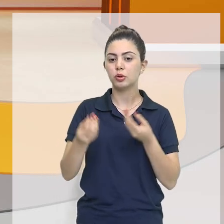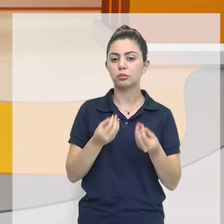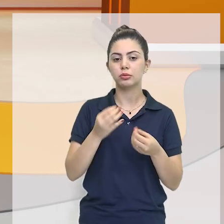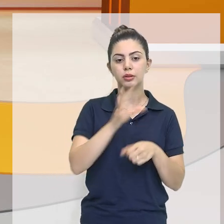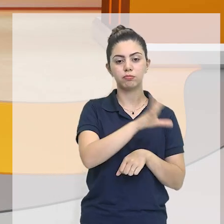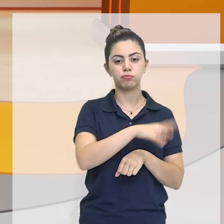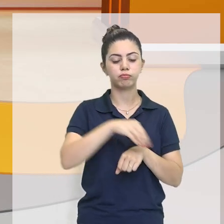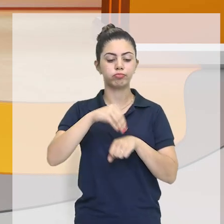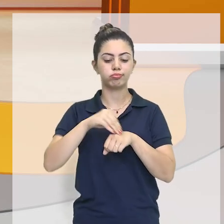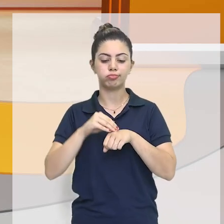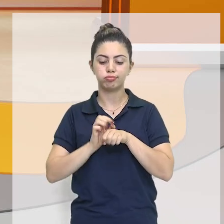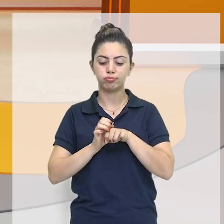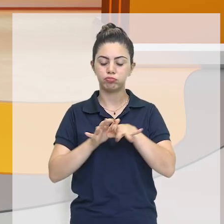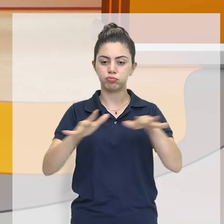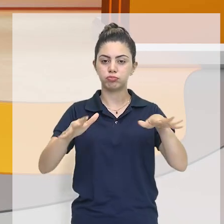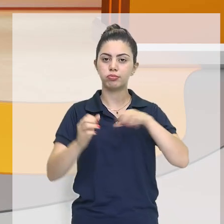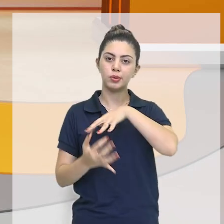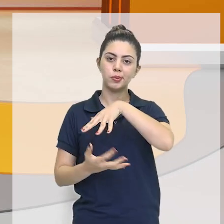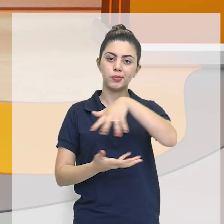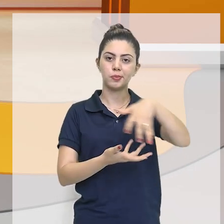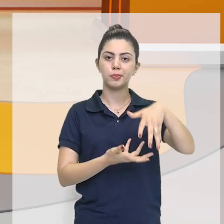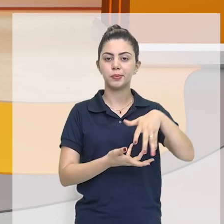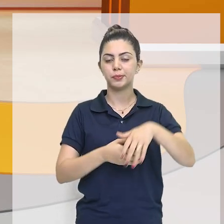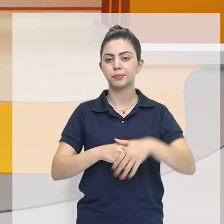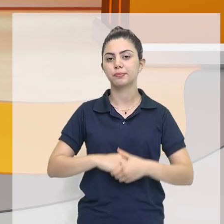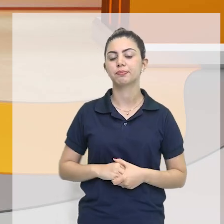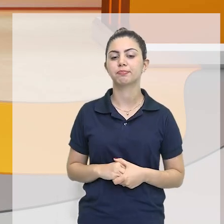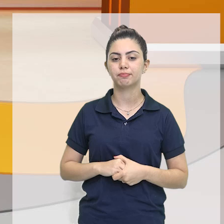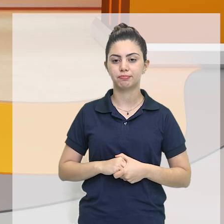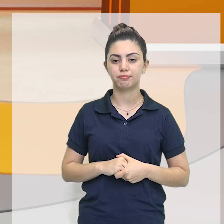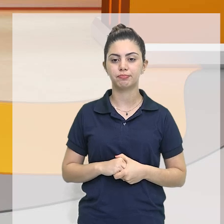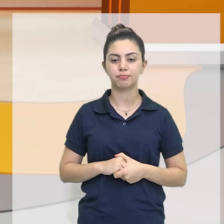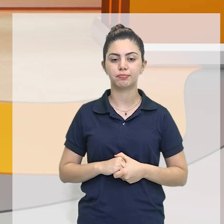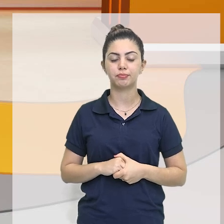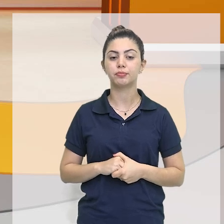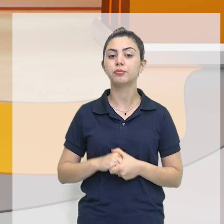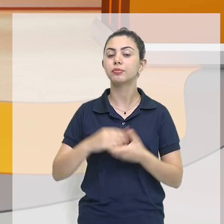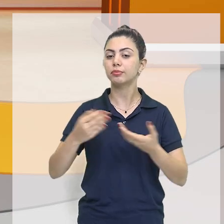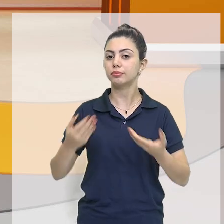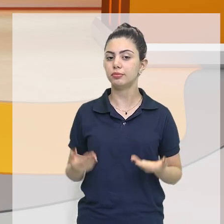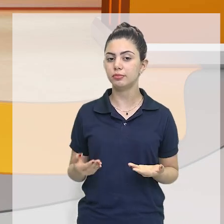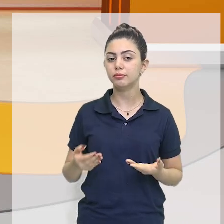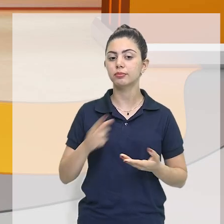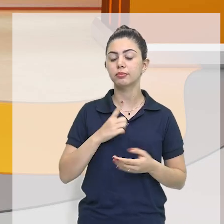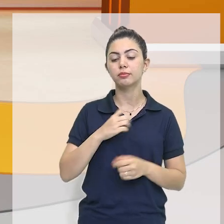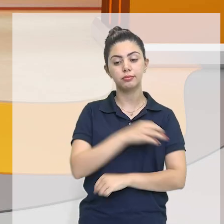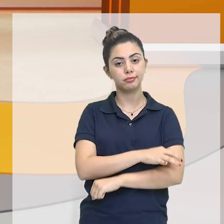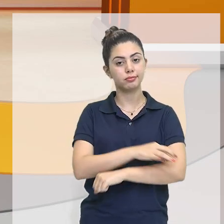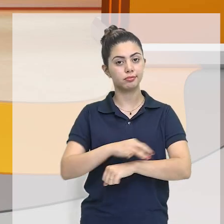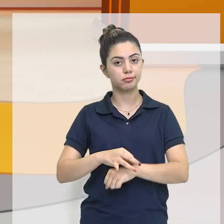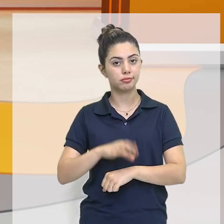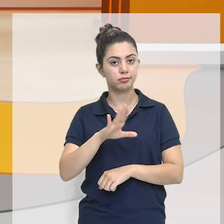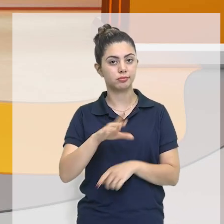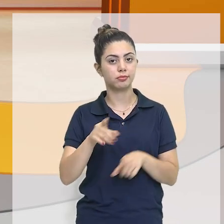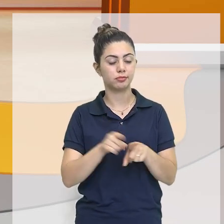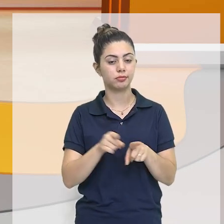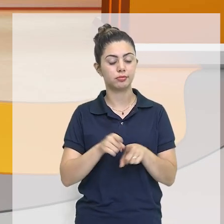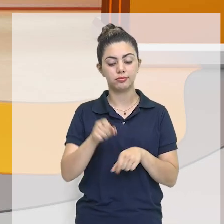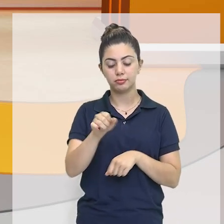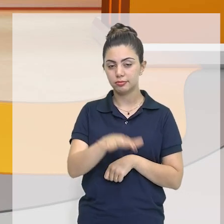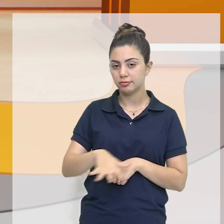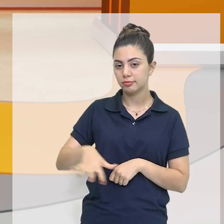em diversas estruturas ao redor do mundo. Além da arquitetura, temos no campo